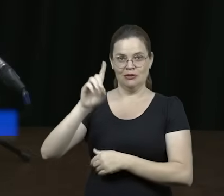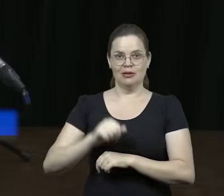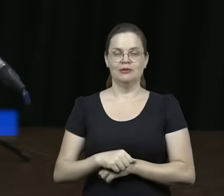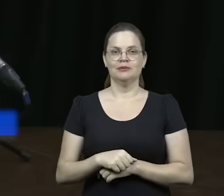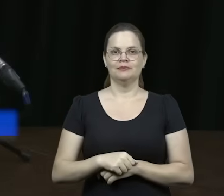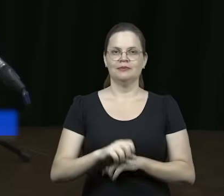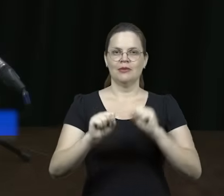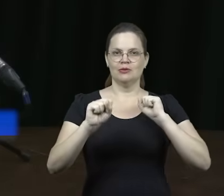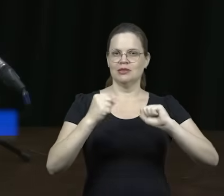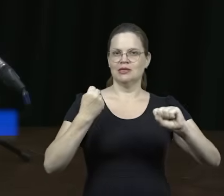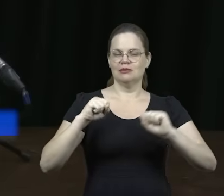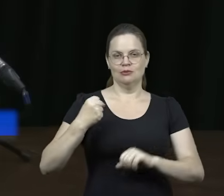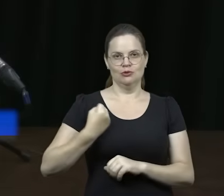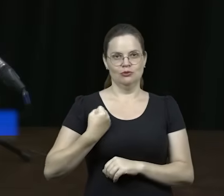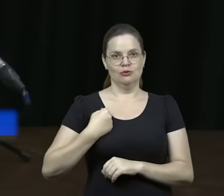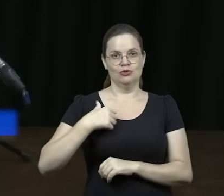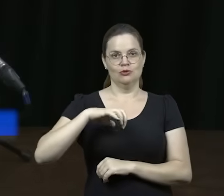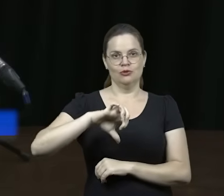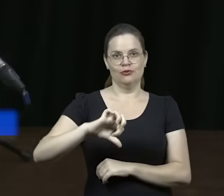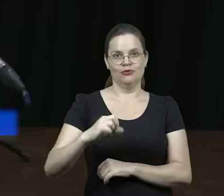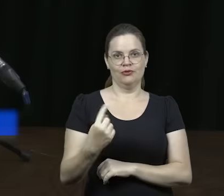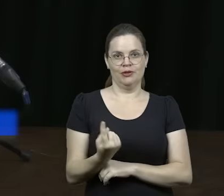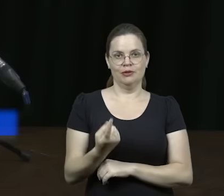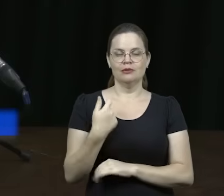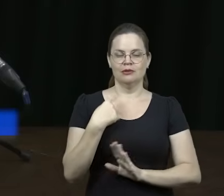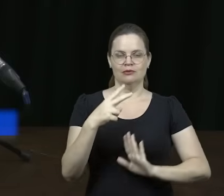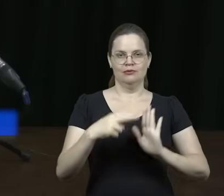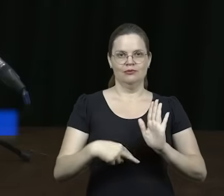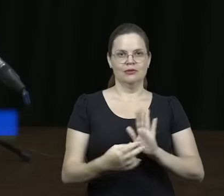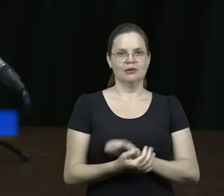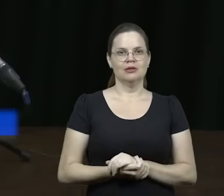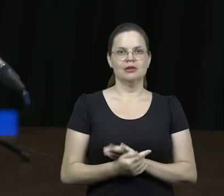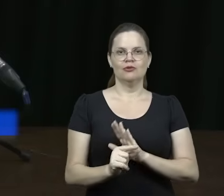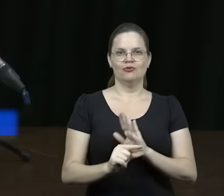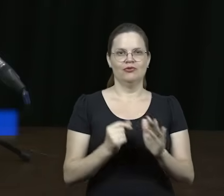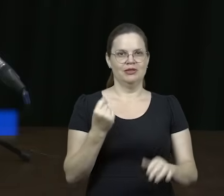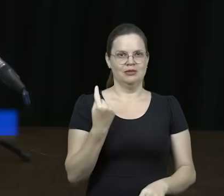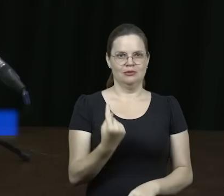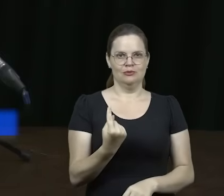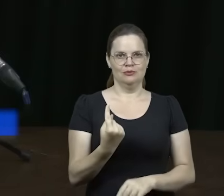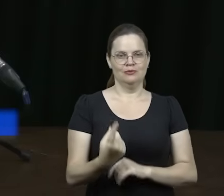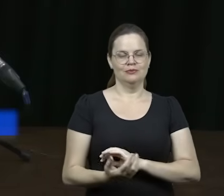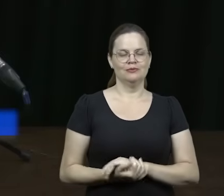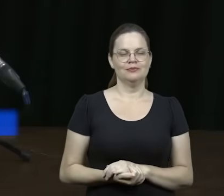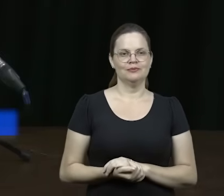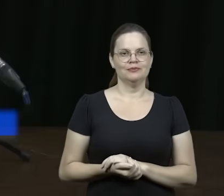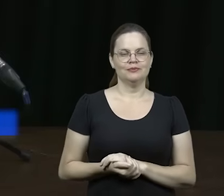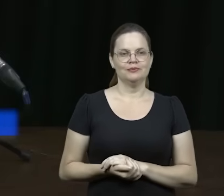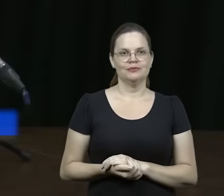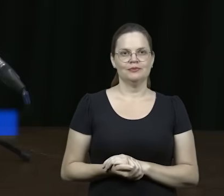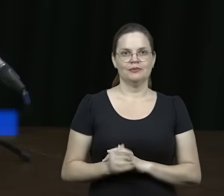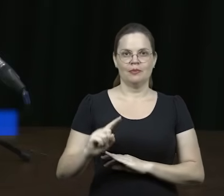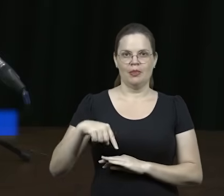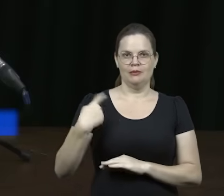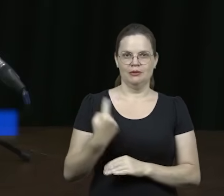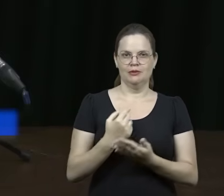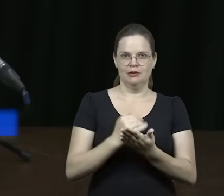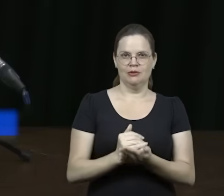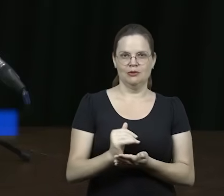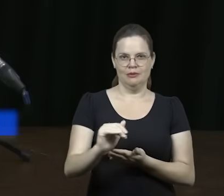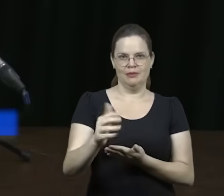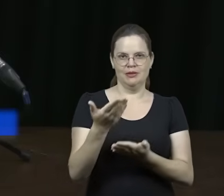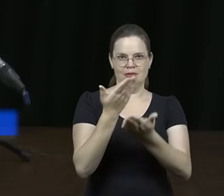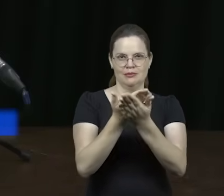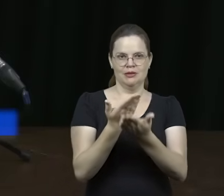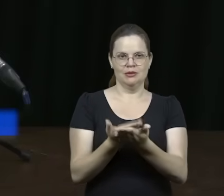o Salmo 91, que eu vou ler aqui o primeiro versículo deste Salmo, para nós iniciarmos as